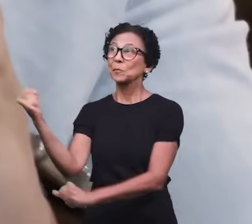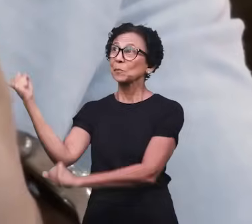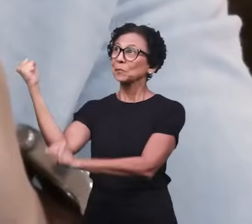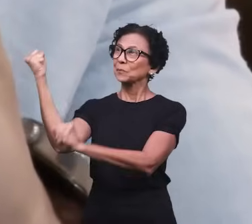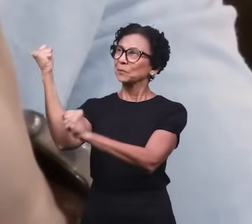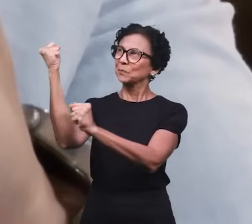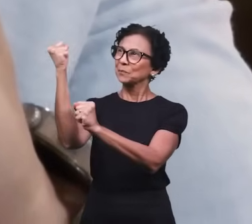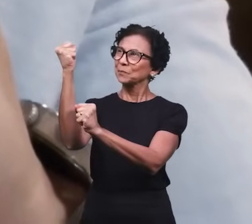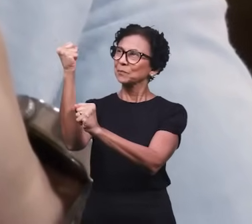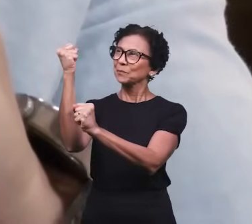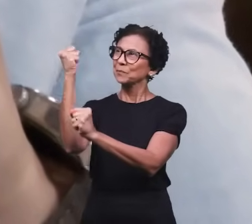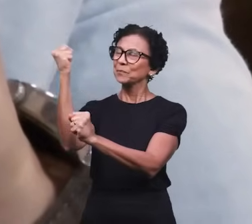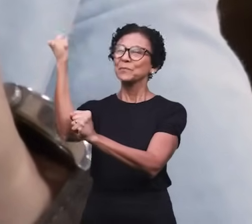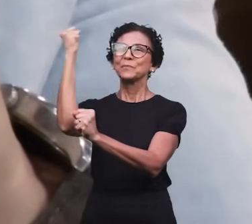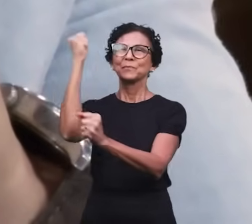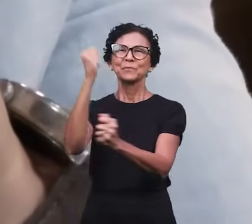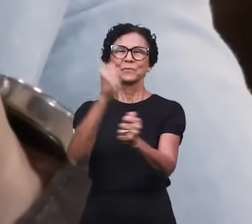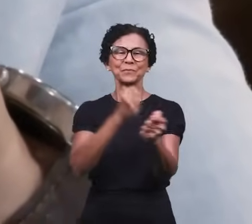Grande